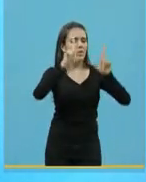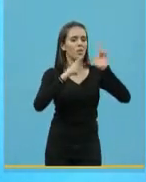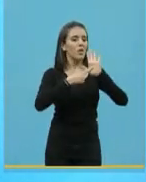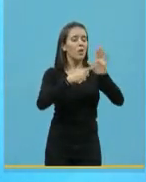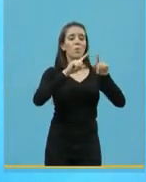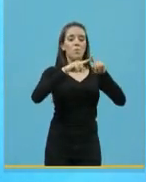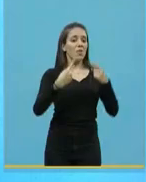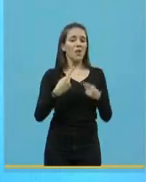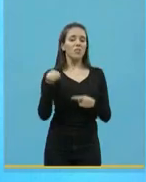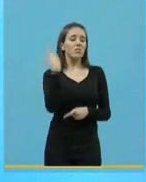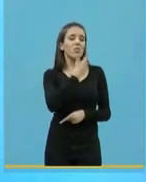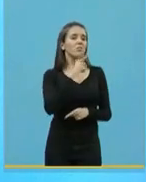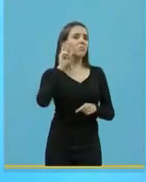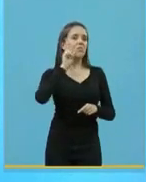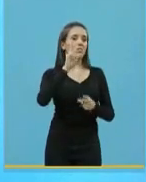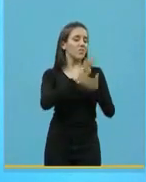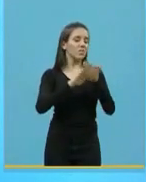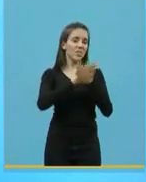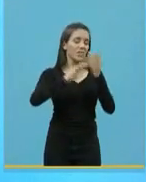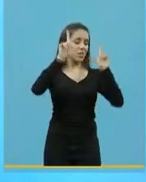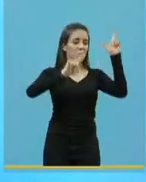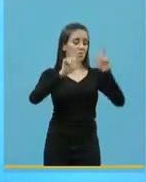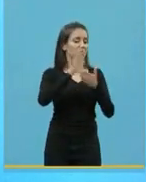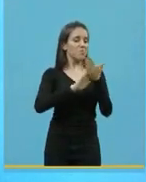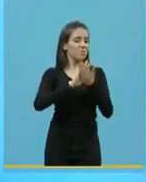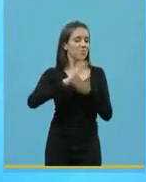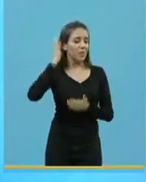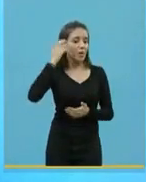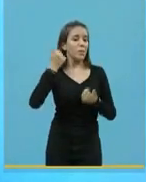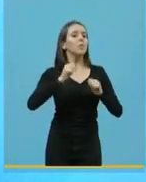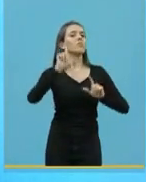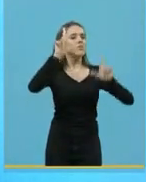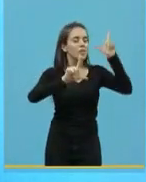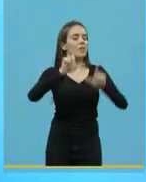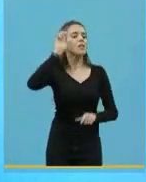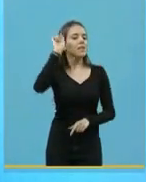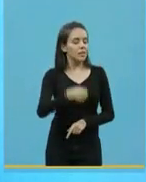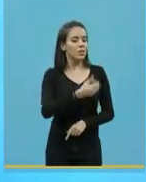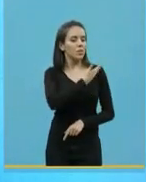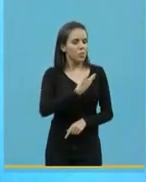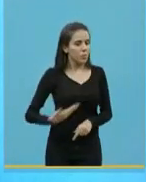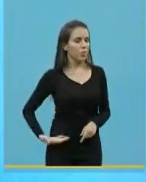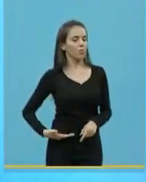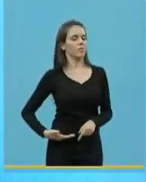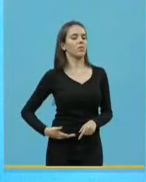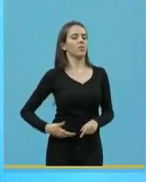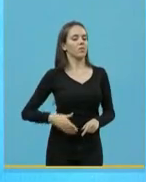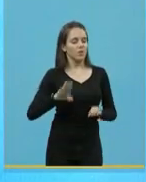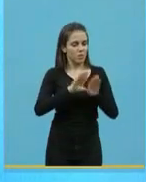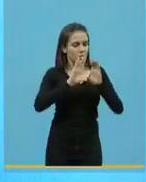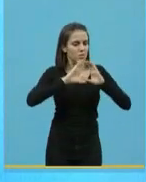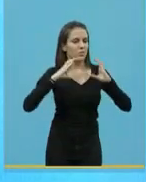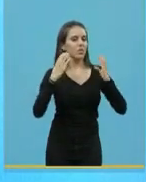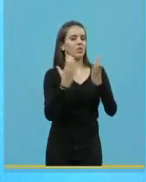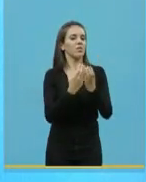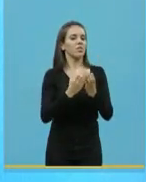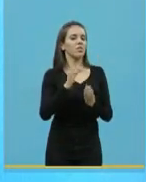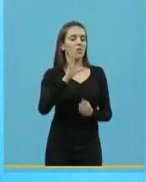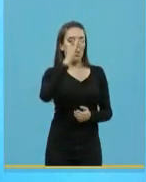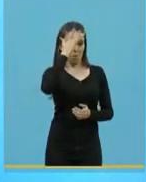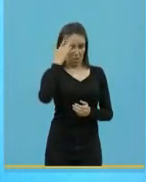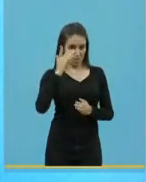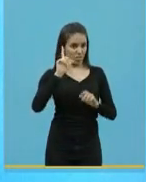representadas no rádio e na tv tem que tá numa tv pública em tv comunitária quem monta uma rádio comunitária hoje é